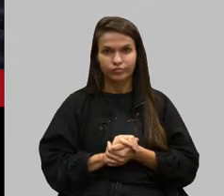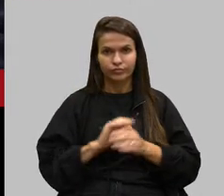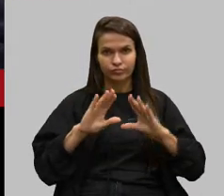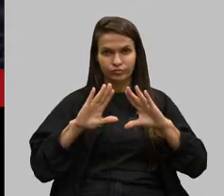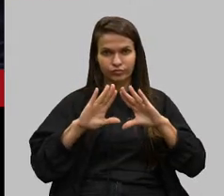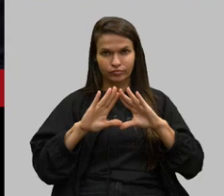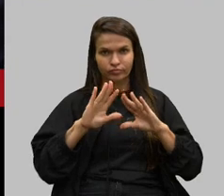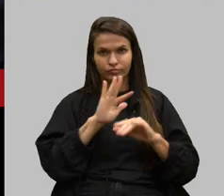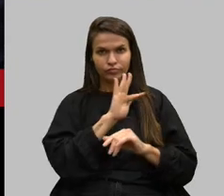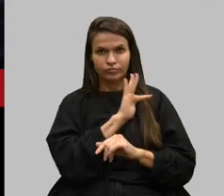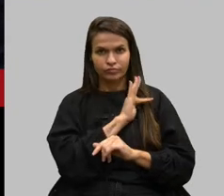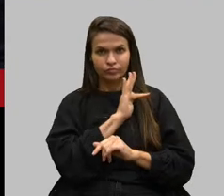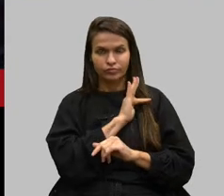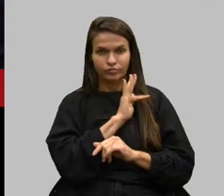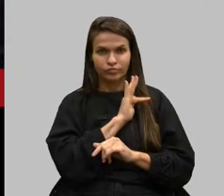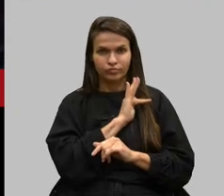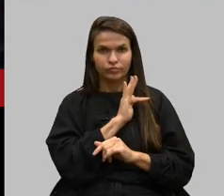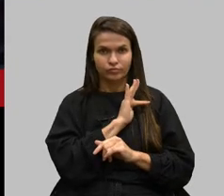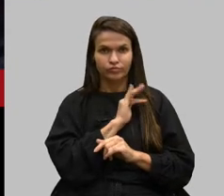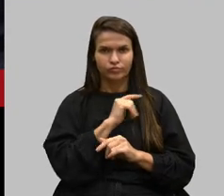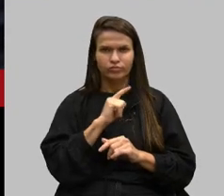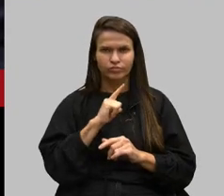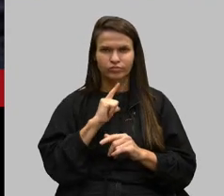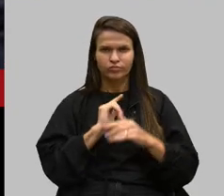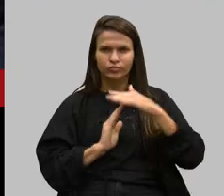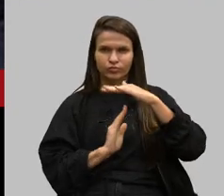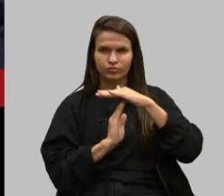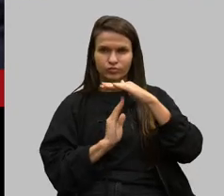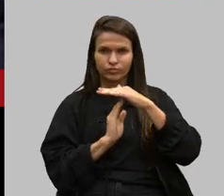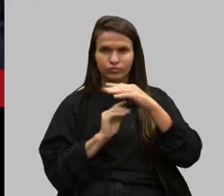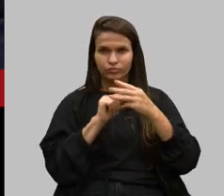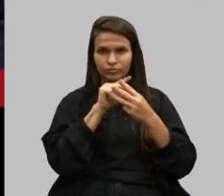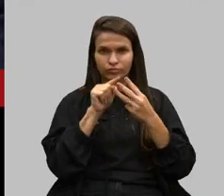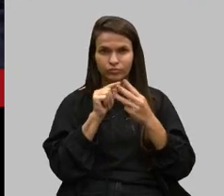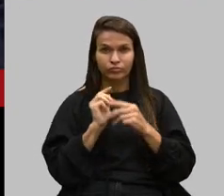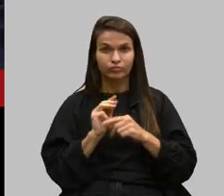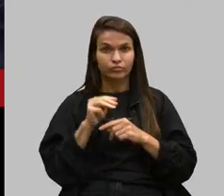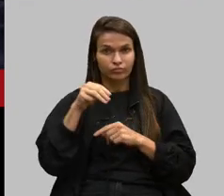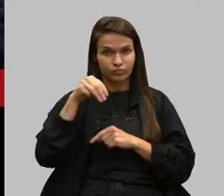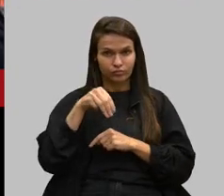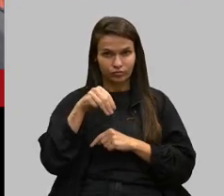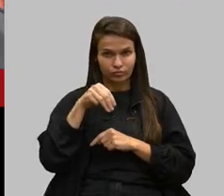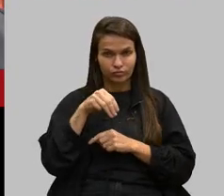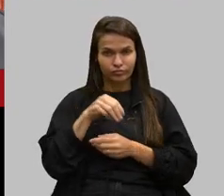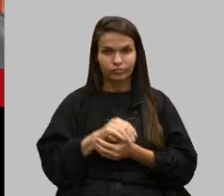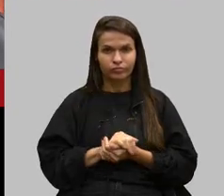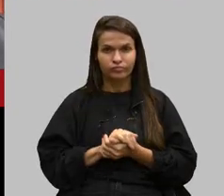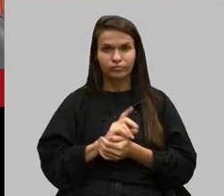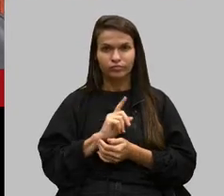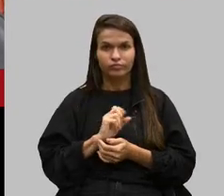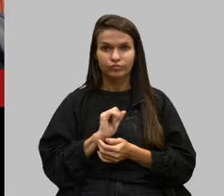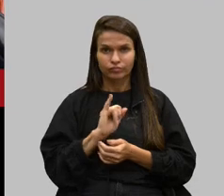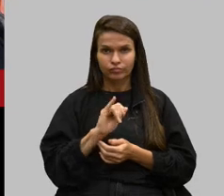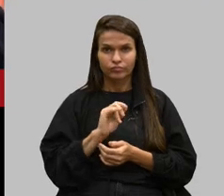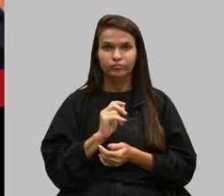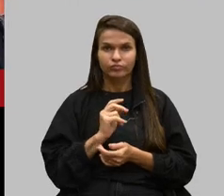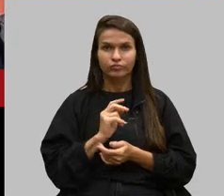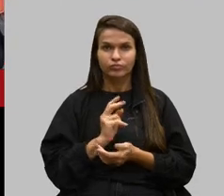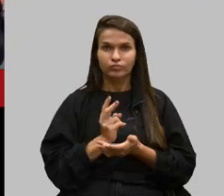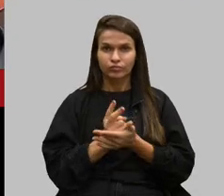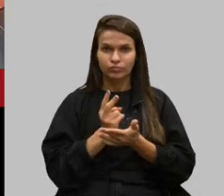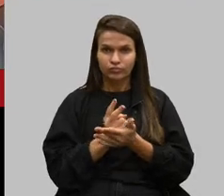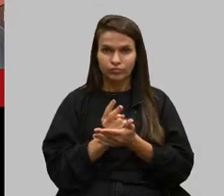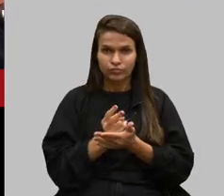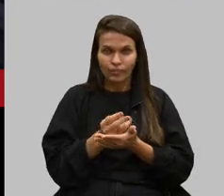foi dito que C Deputado teria 3 minutos se nós se nós continuarmos no ritmo que tá aqui até